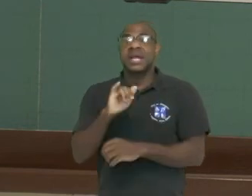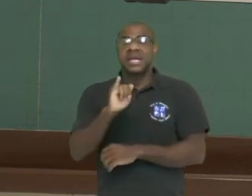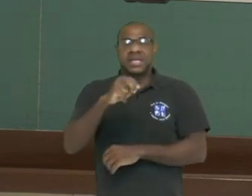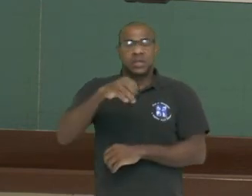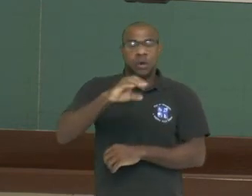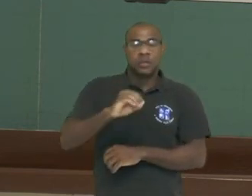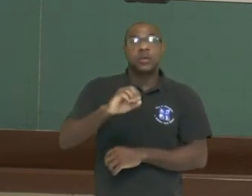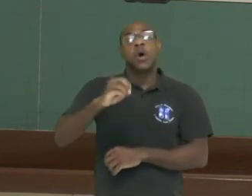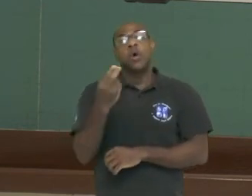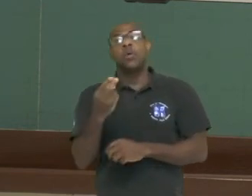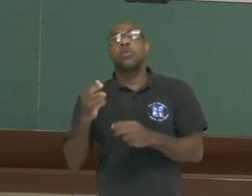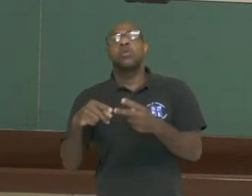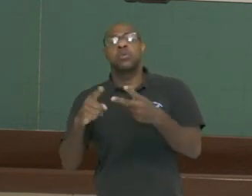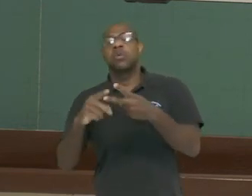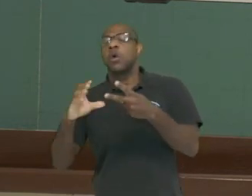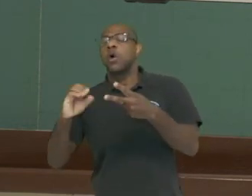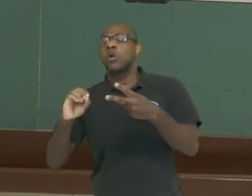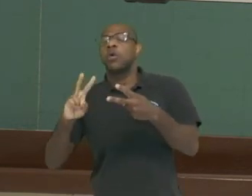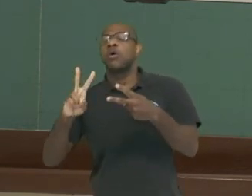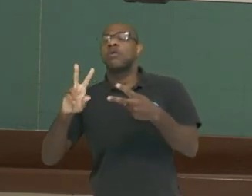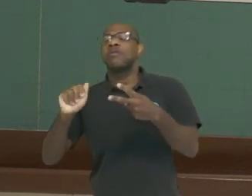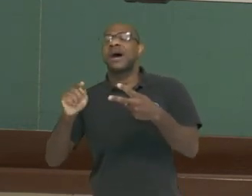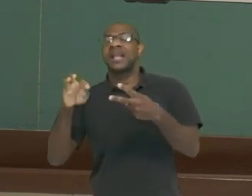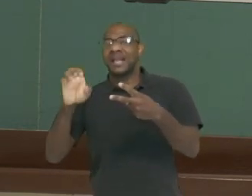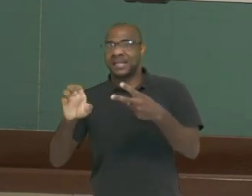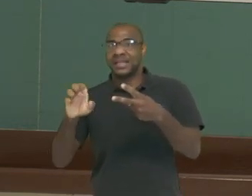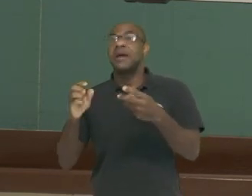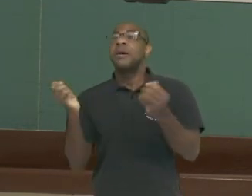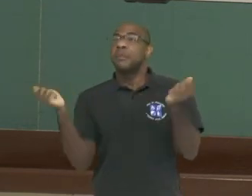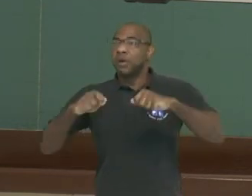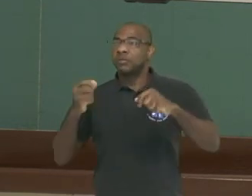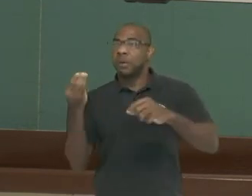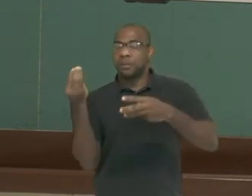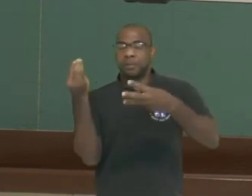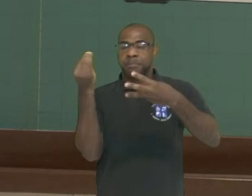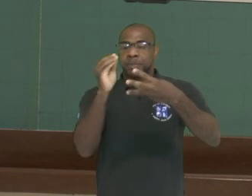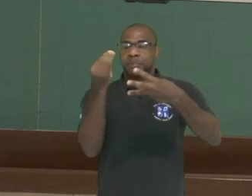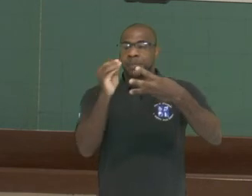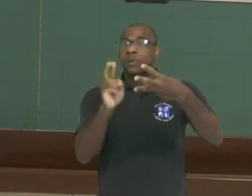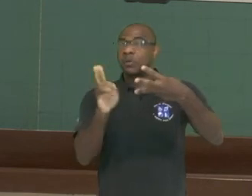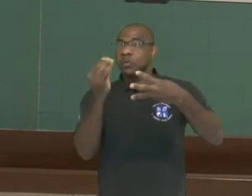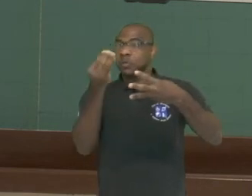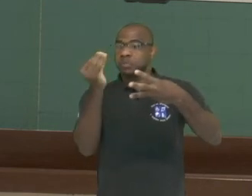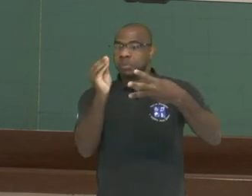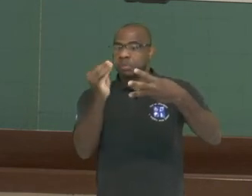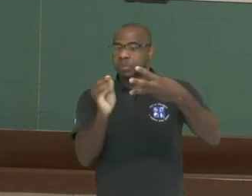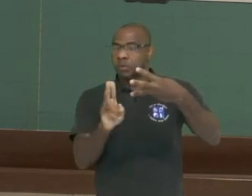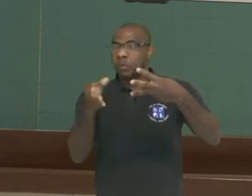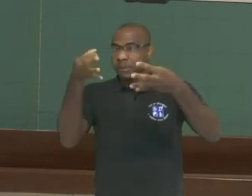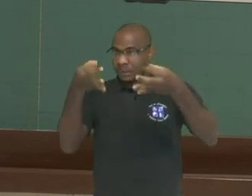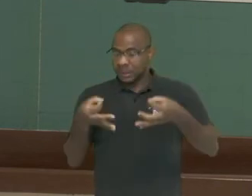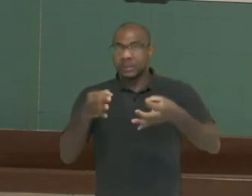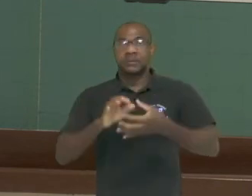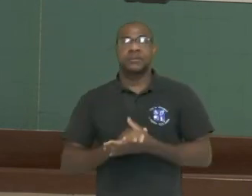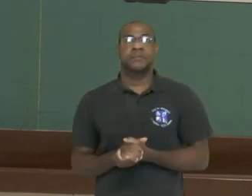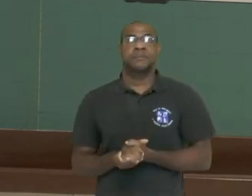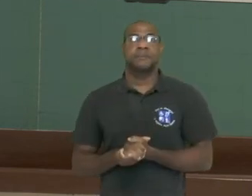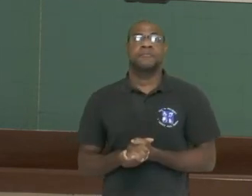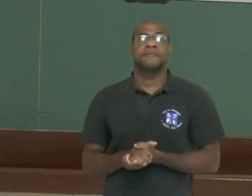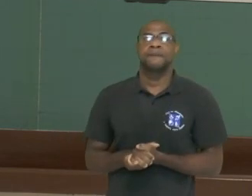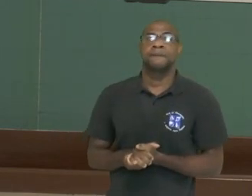ou covalente. E aí você pode estar classificando, né, de maneira correta os óxidos nos seus exercícios.